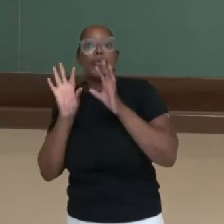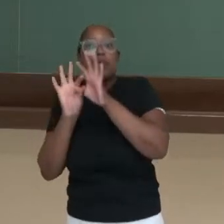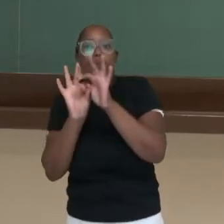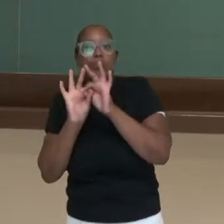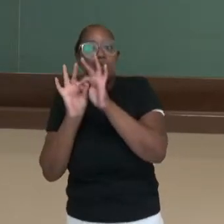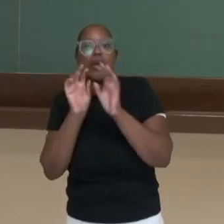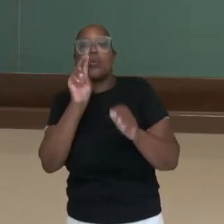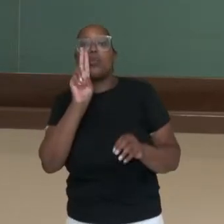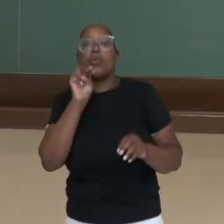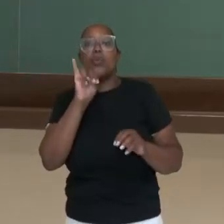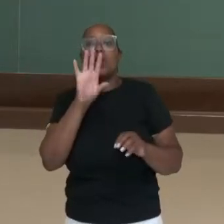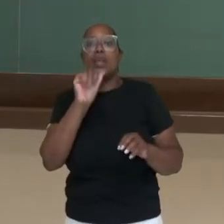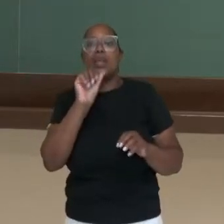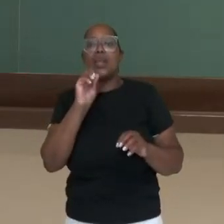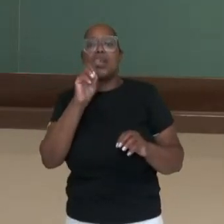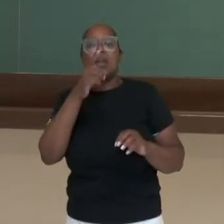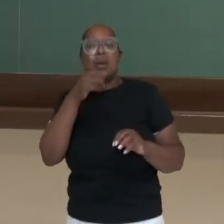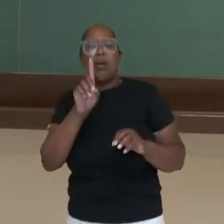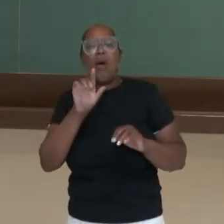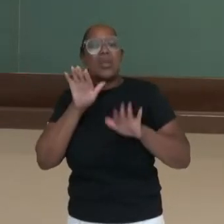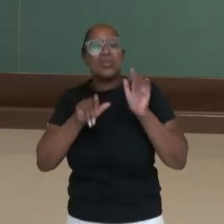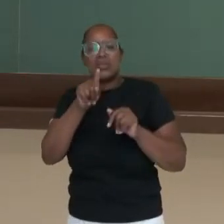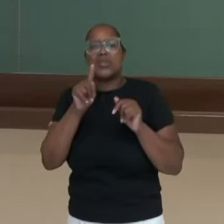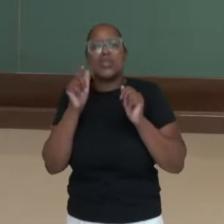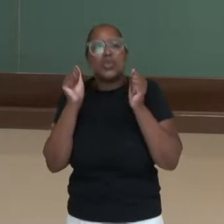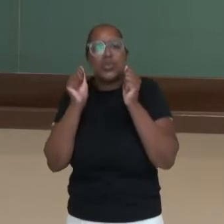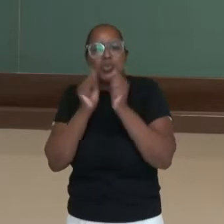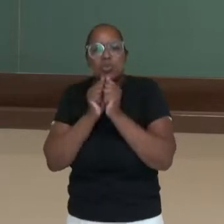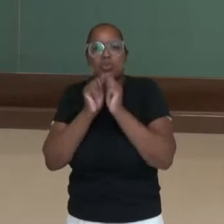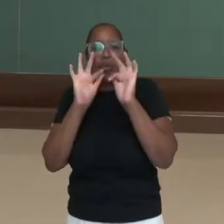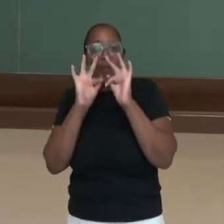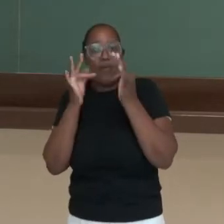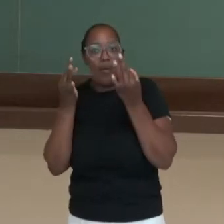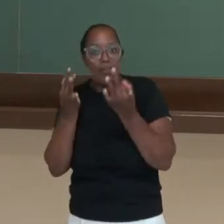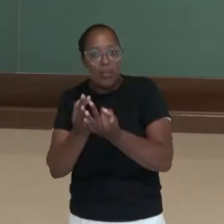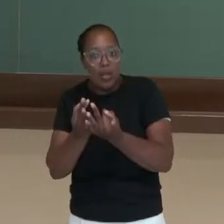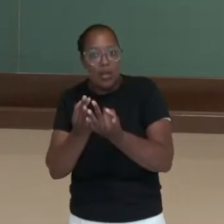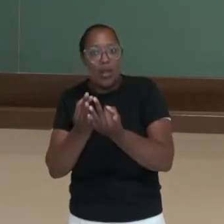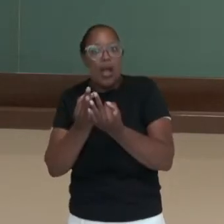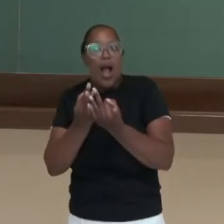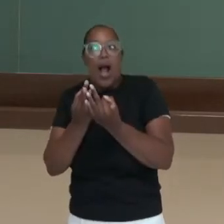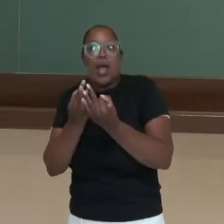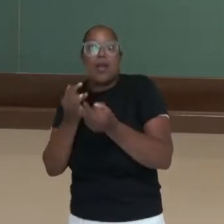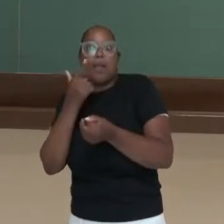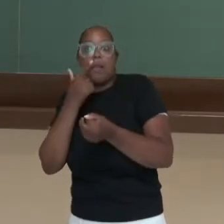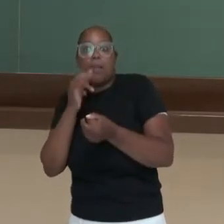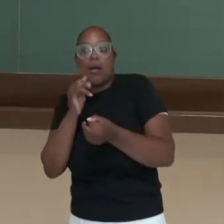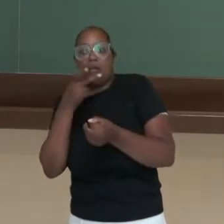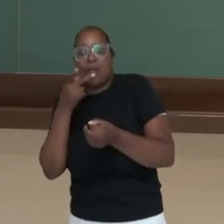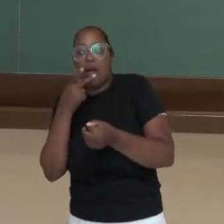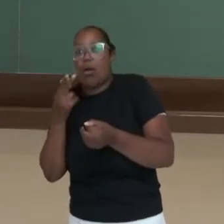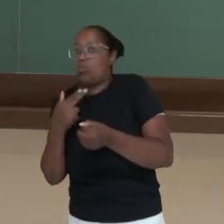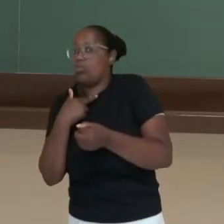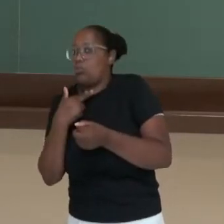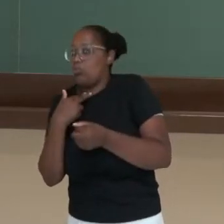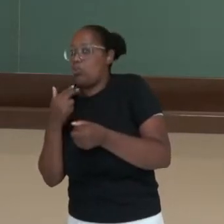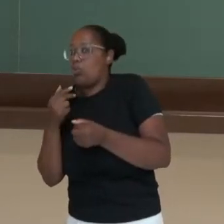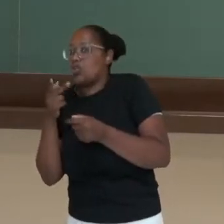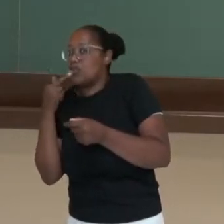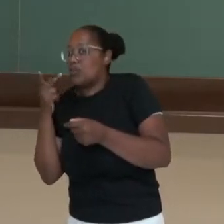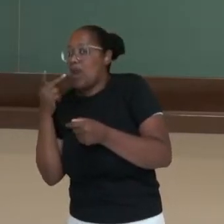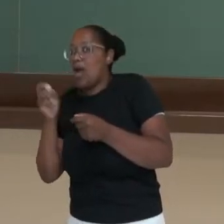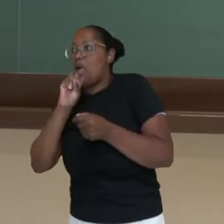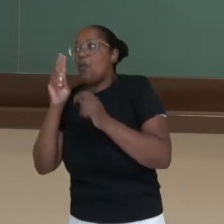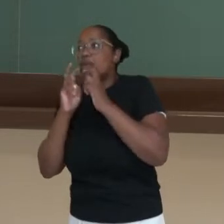que você estava lá com seus familiares, alguém falou assim, a gente não pode fazer isso aqui, a gente está em público, né? Estamos em público. O que